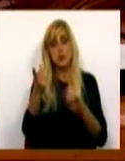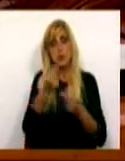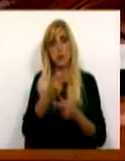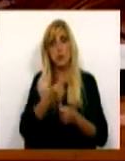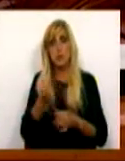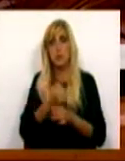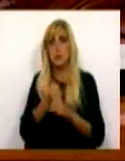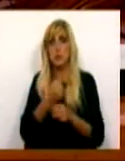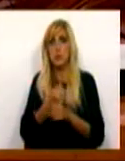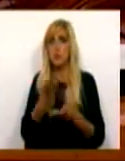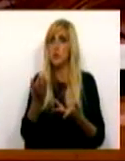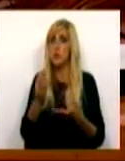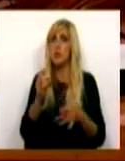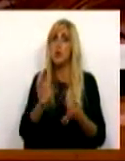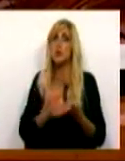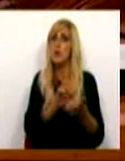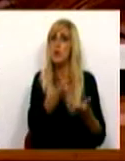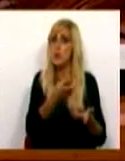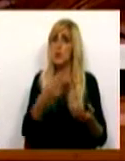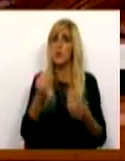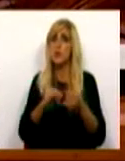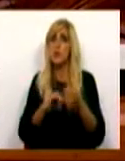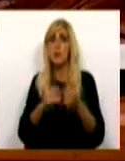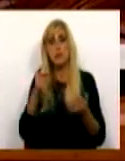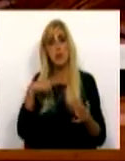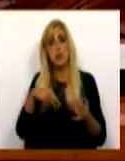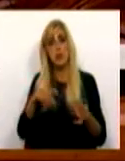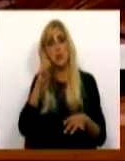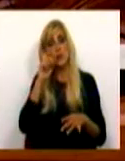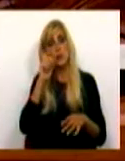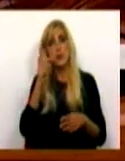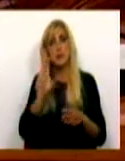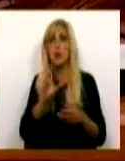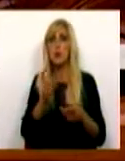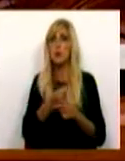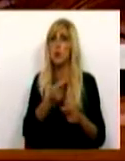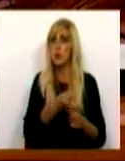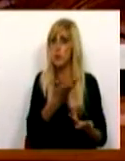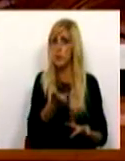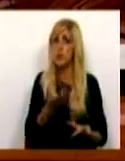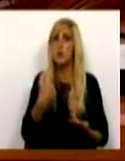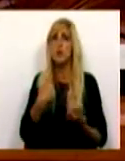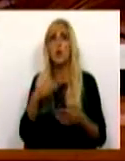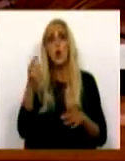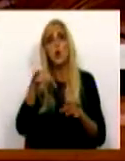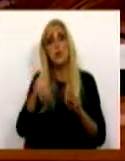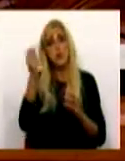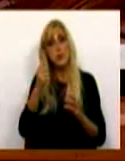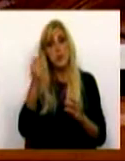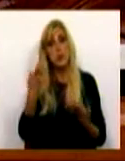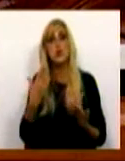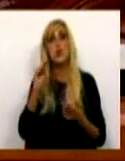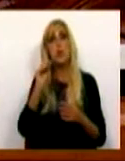Produtos e Serviços Financeiros, a Associação Portuguesa para a Defesa do Consumidor, a Autoridade de Supervisão de Seguros e Fundos de Pensões, o Banco de